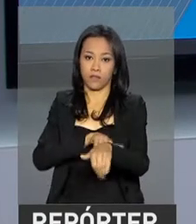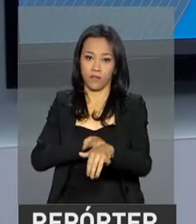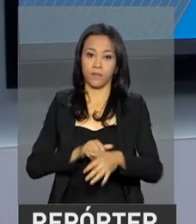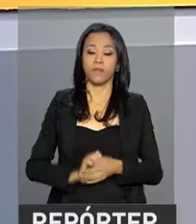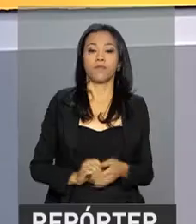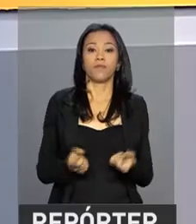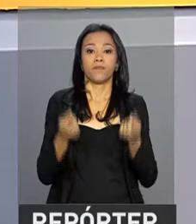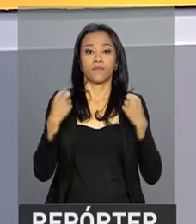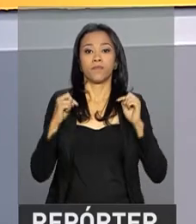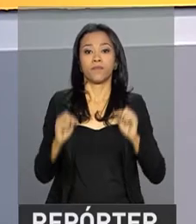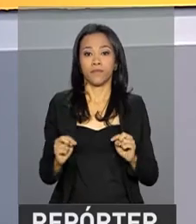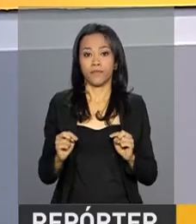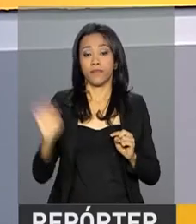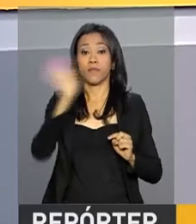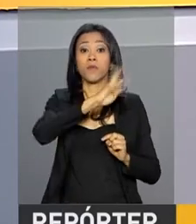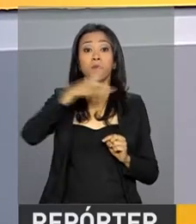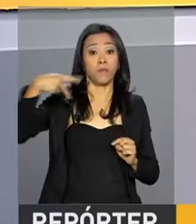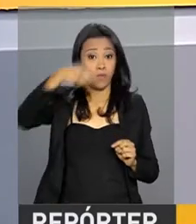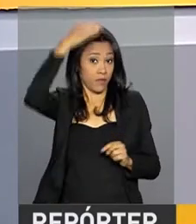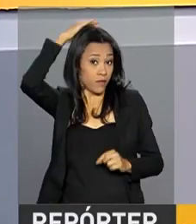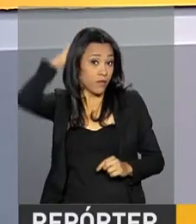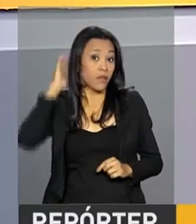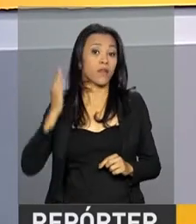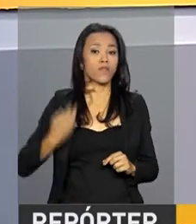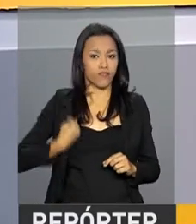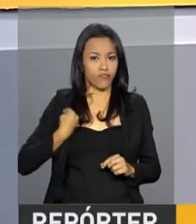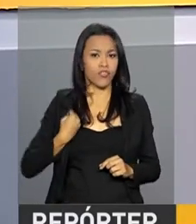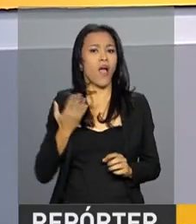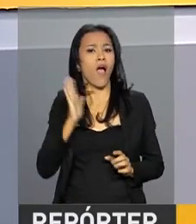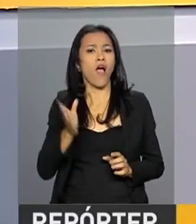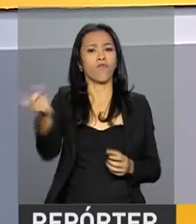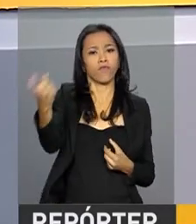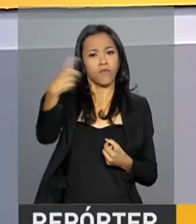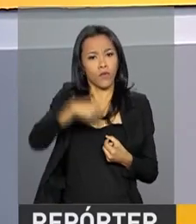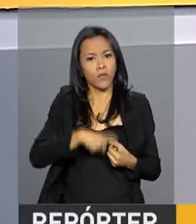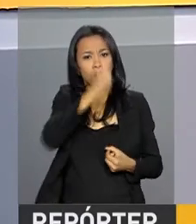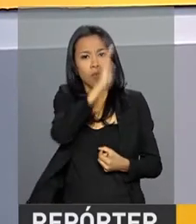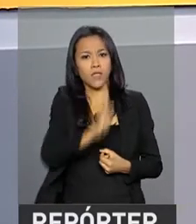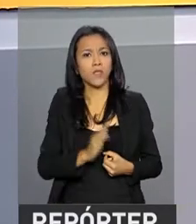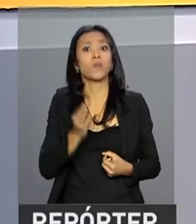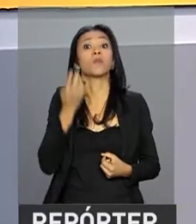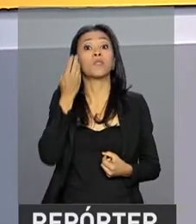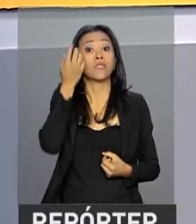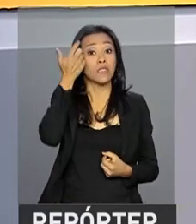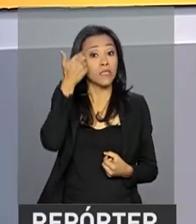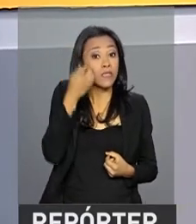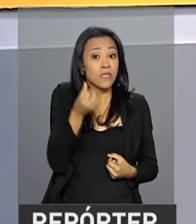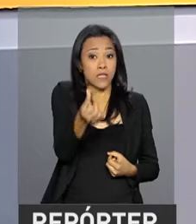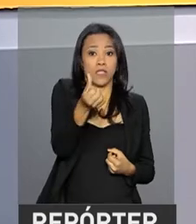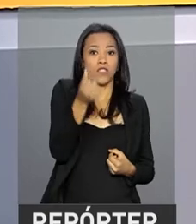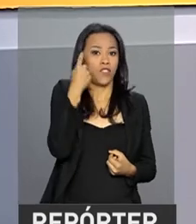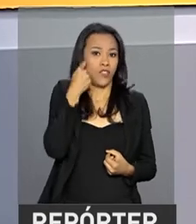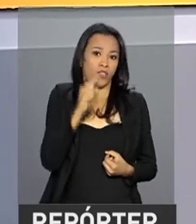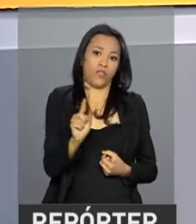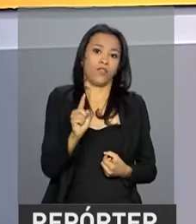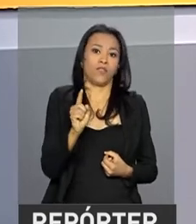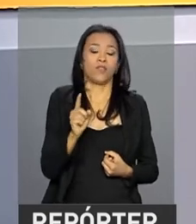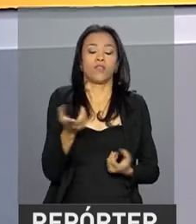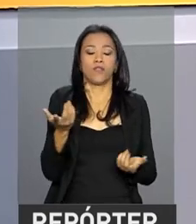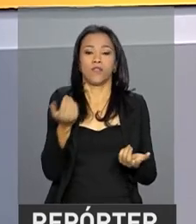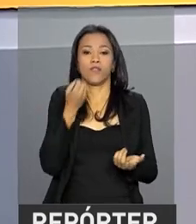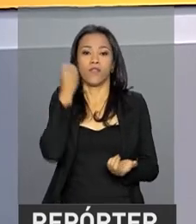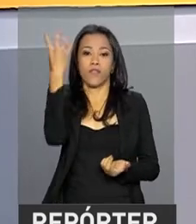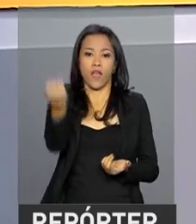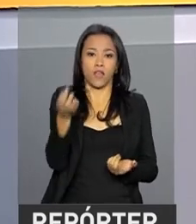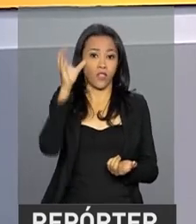setembro. O presidente Michel Temer está a caminho do Brasil depois de 6 dias de viagem à China. Além da visita de